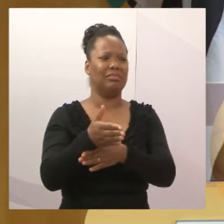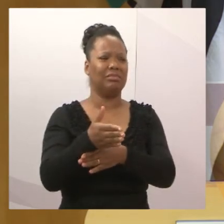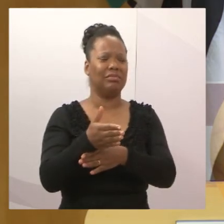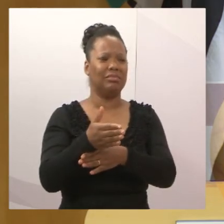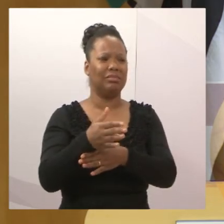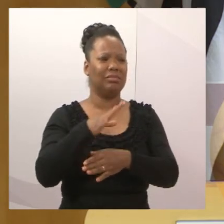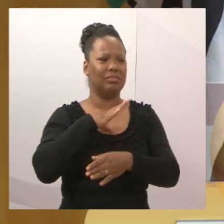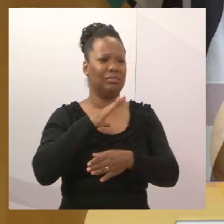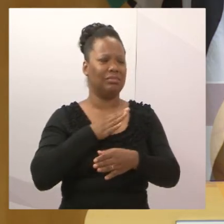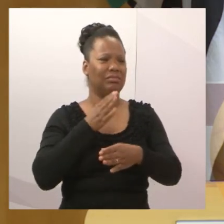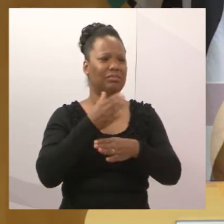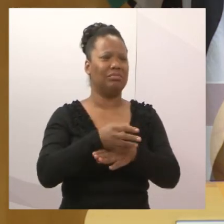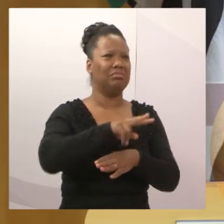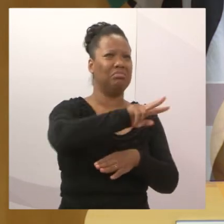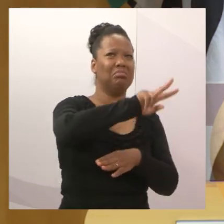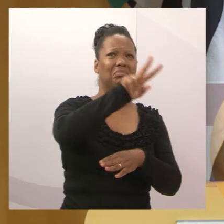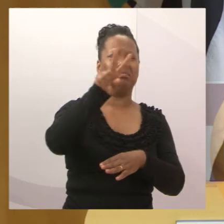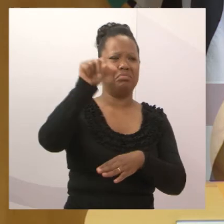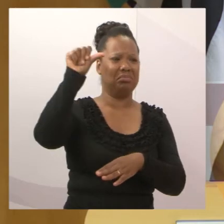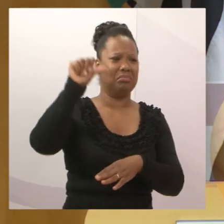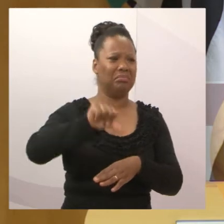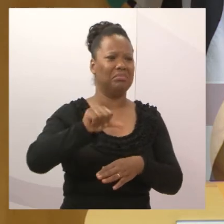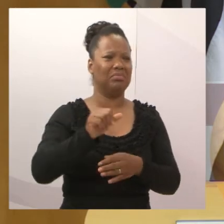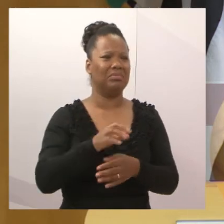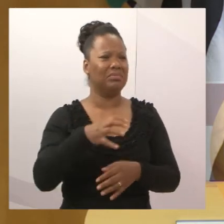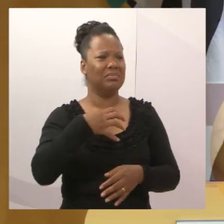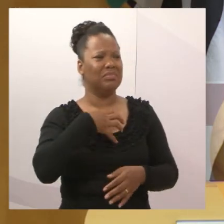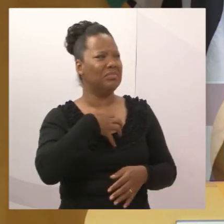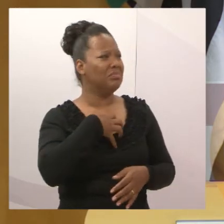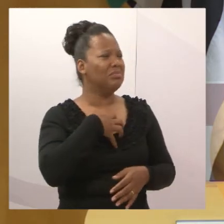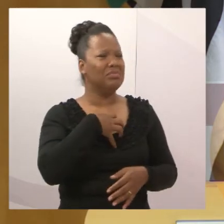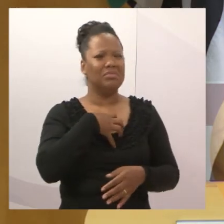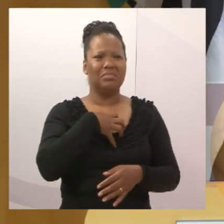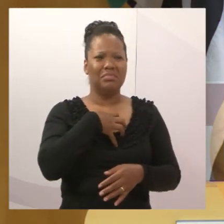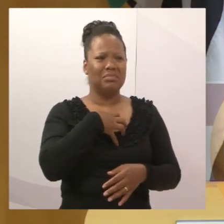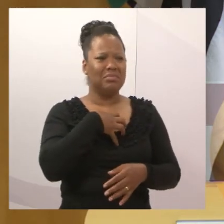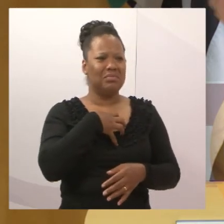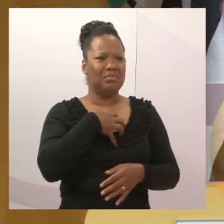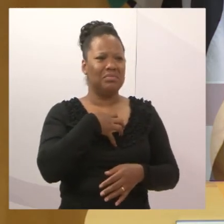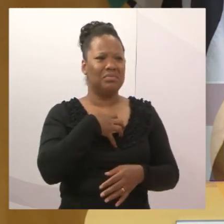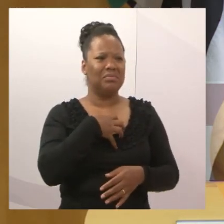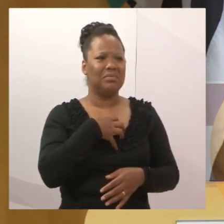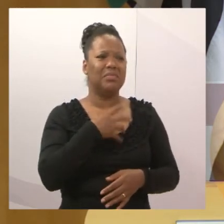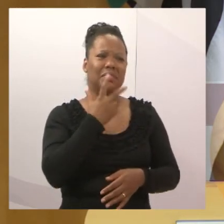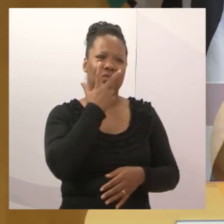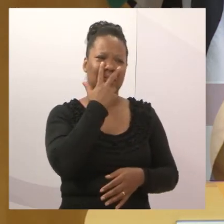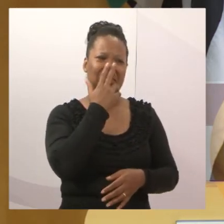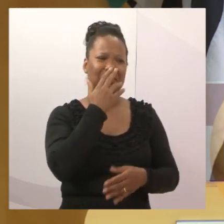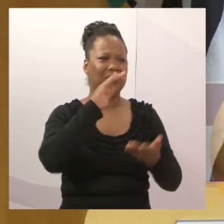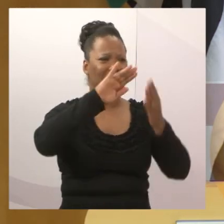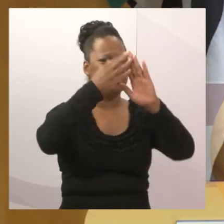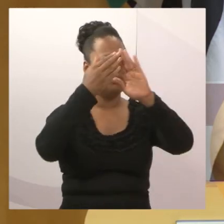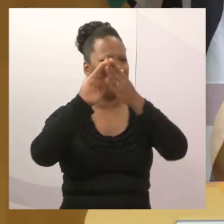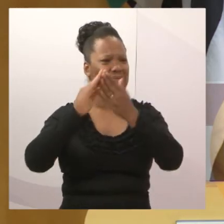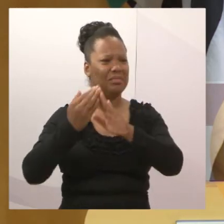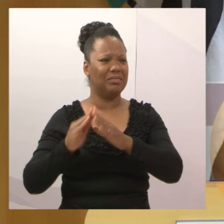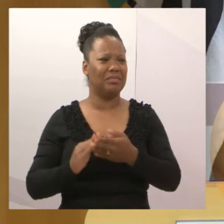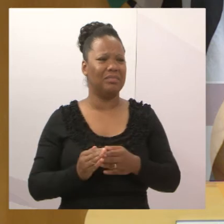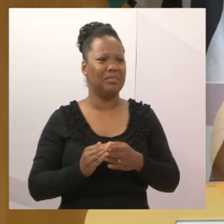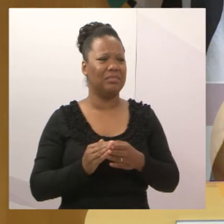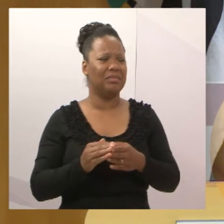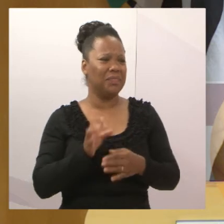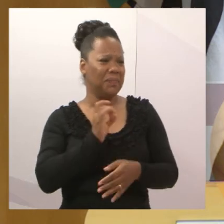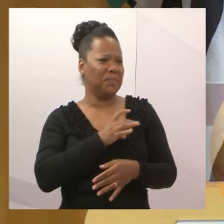cidade? Porque quem entra ali, a sensação que a gente tem é que nós estamos entrando numa periferia de São Paulo. Dá até